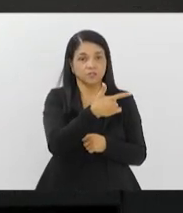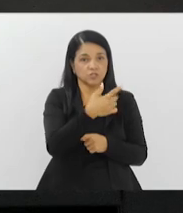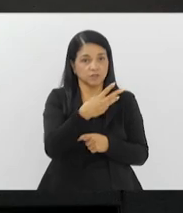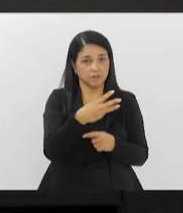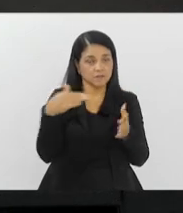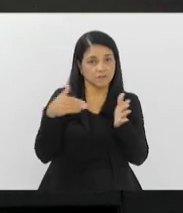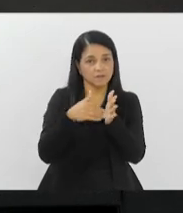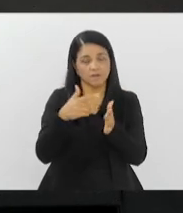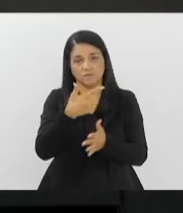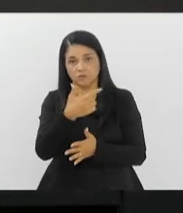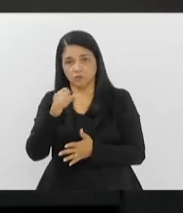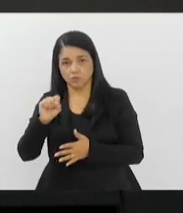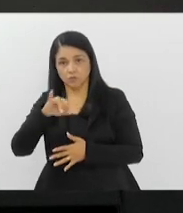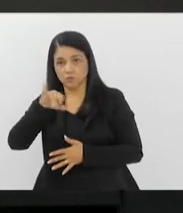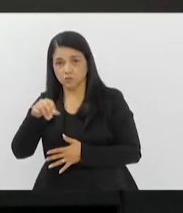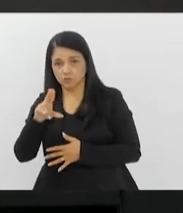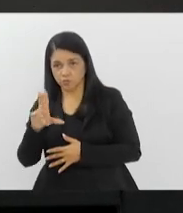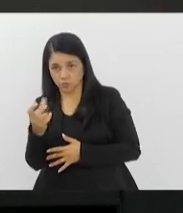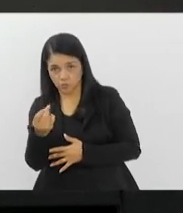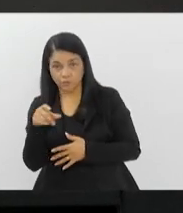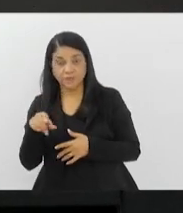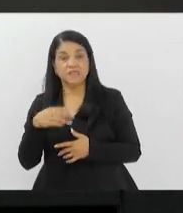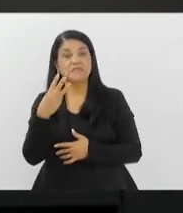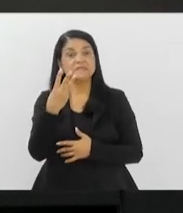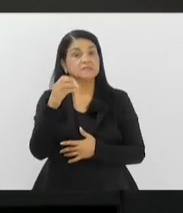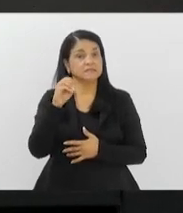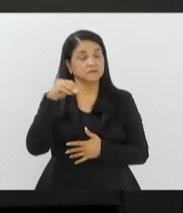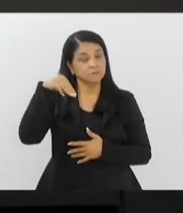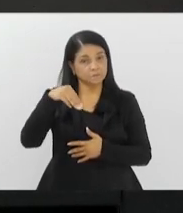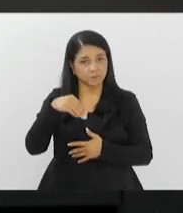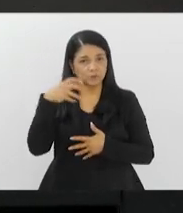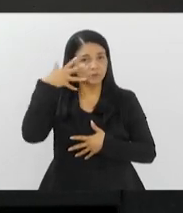de julho. É, o senhor dispõe de 30 minutos.